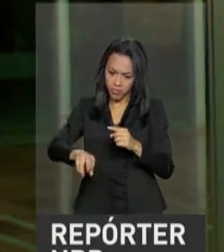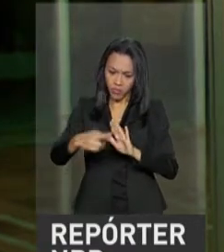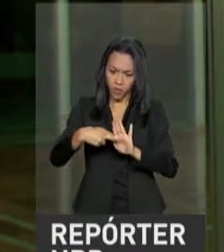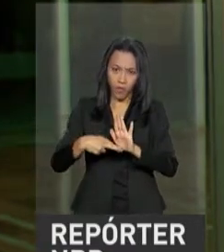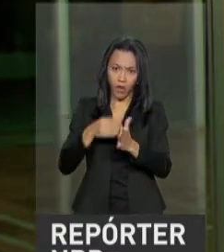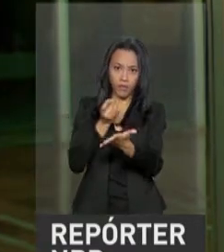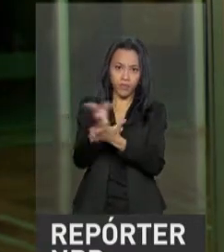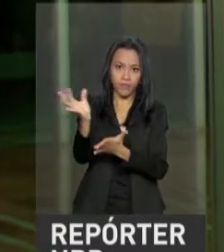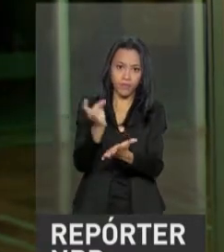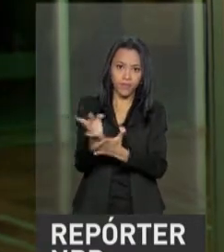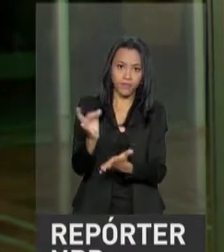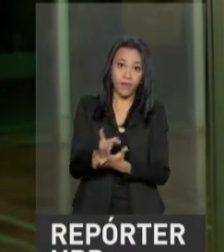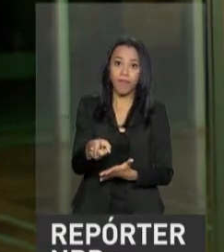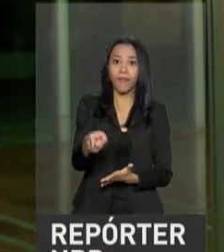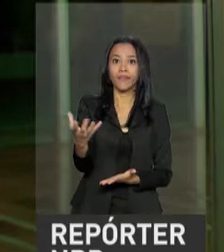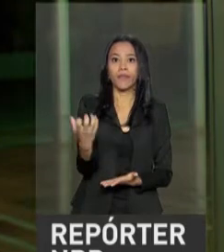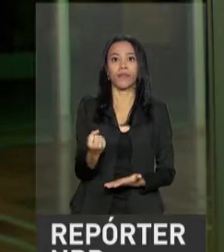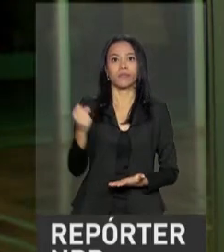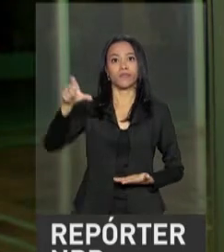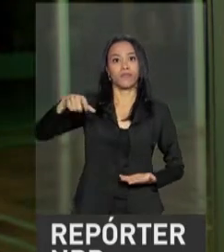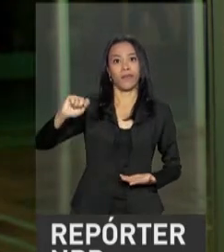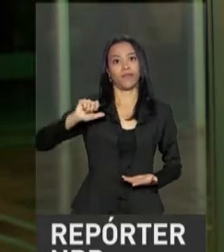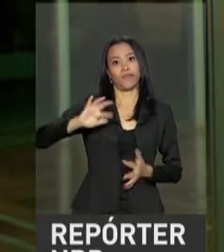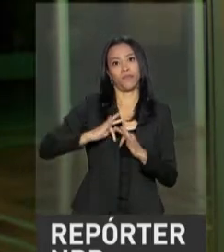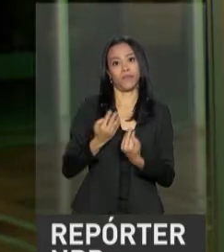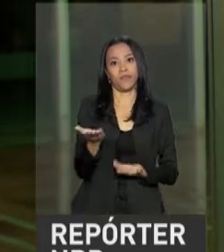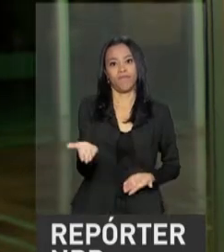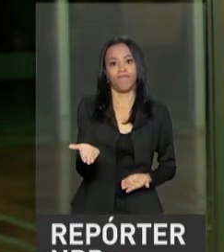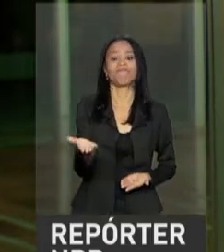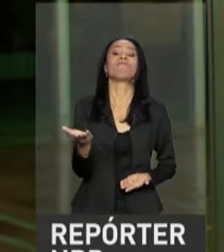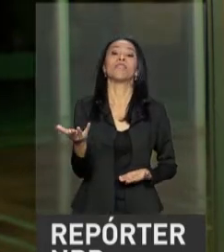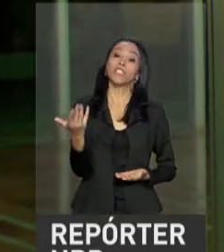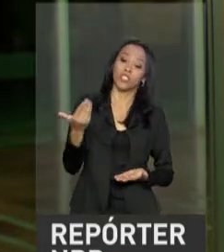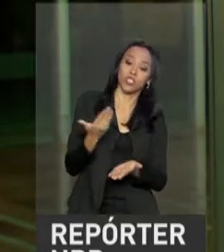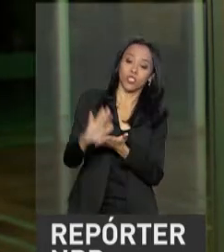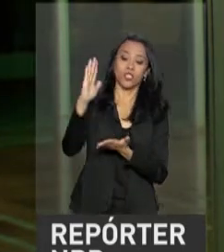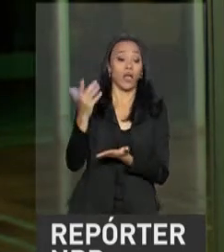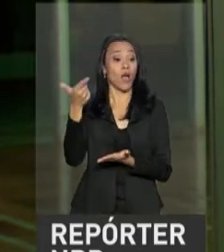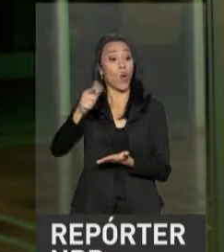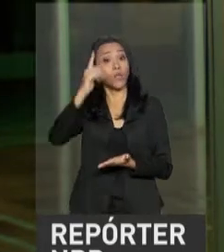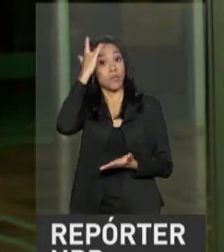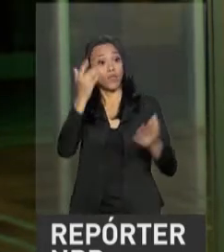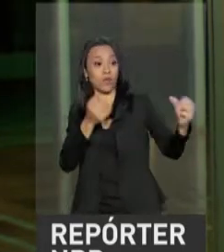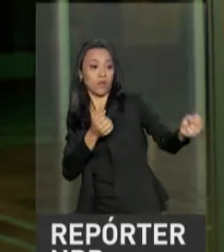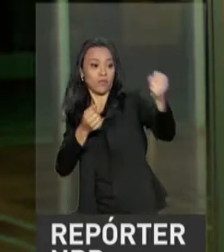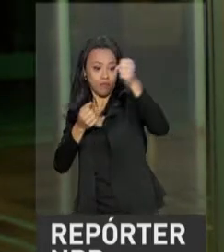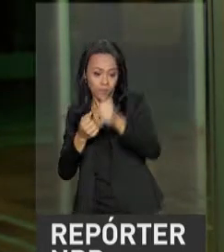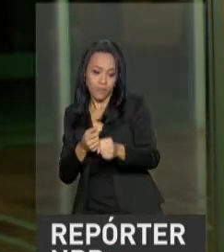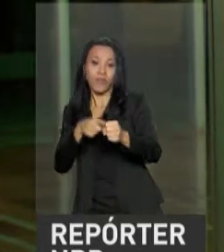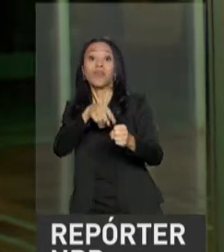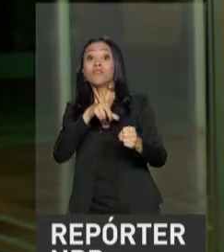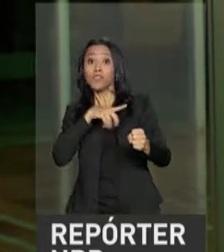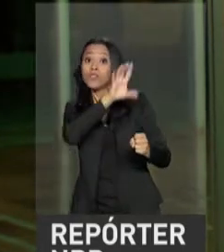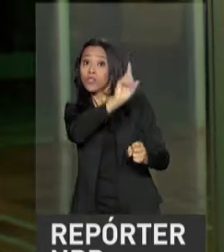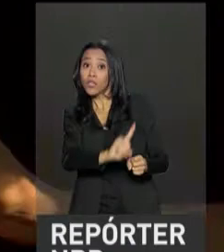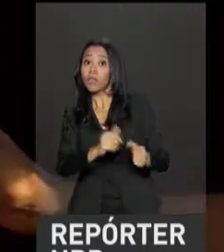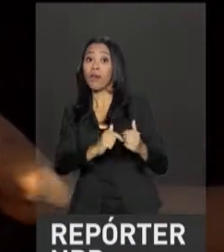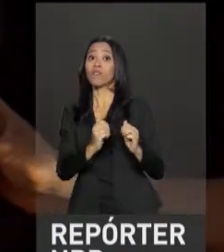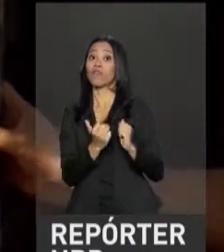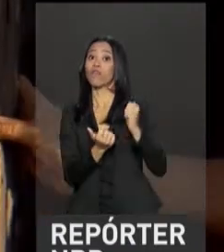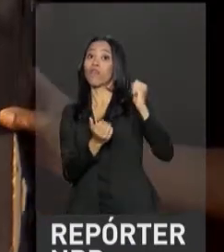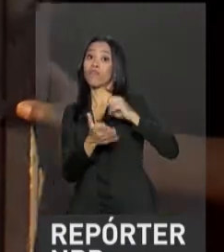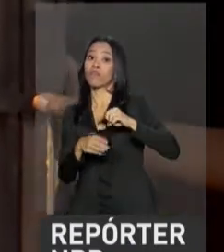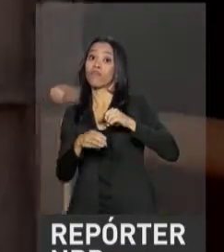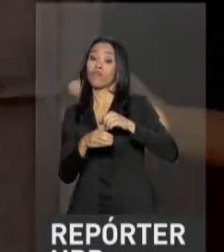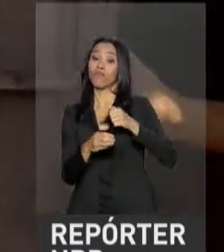programa mas recebiam o benefício e assim incluir outras que tinham direito mas estavam de fora do programa em